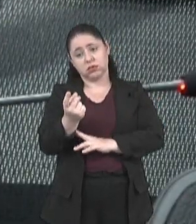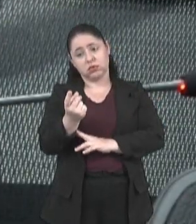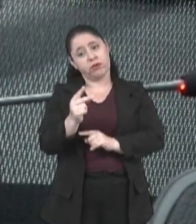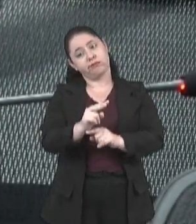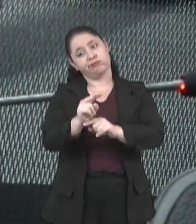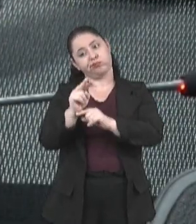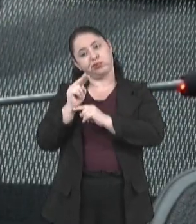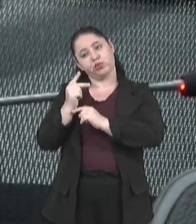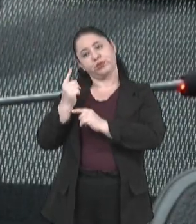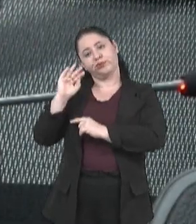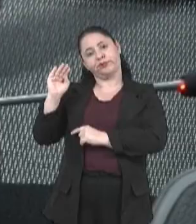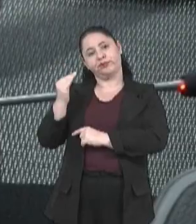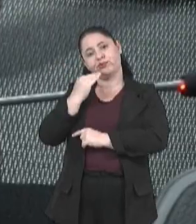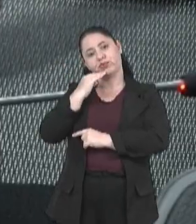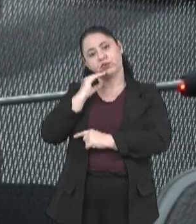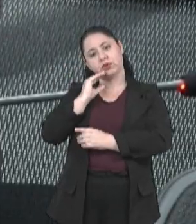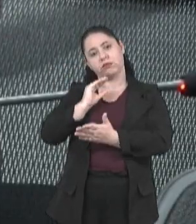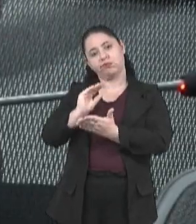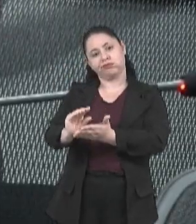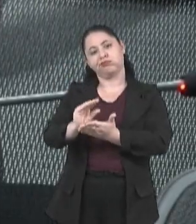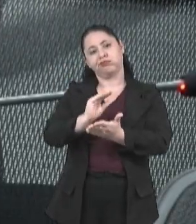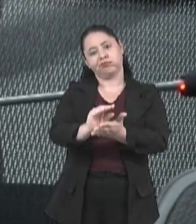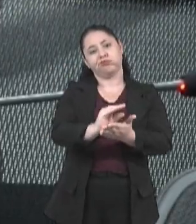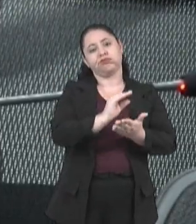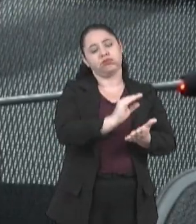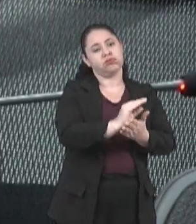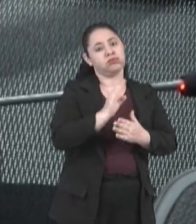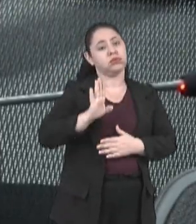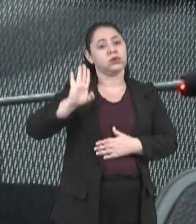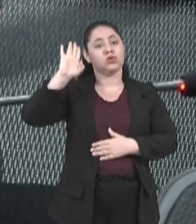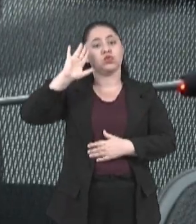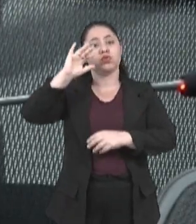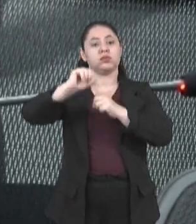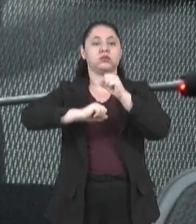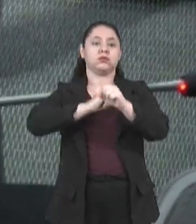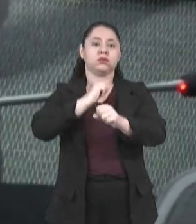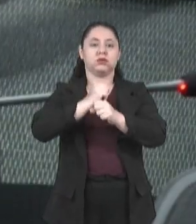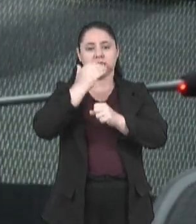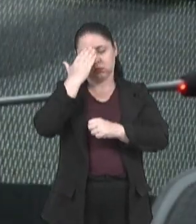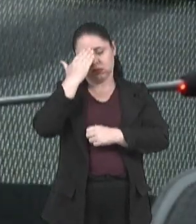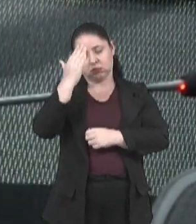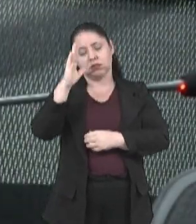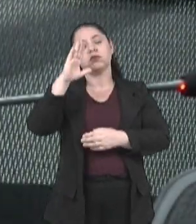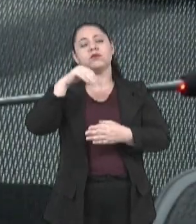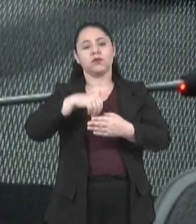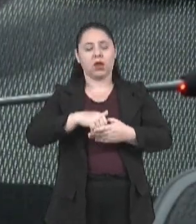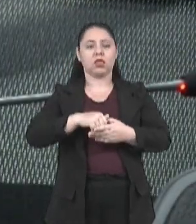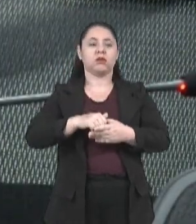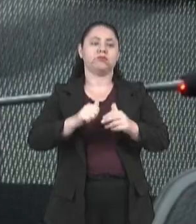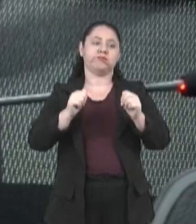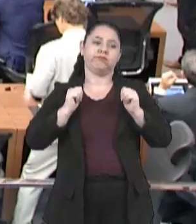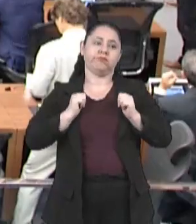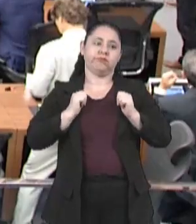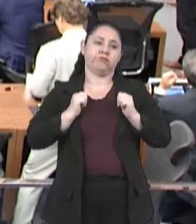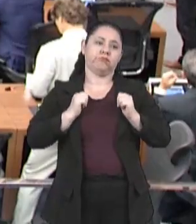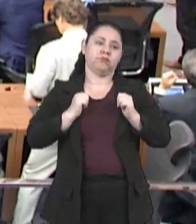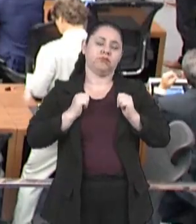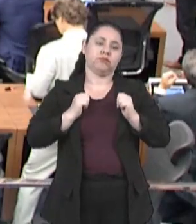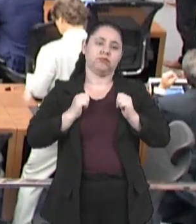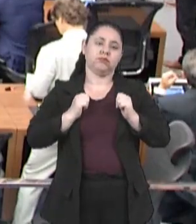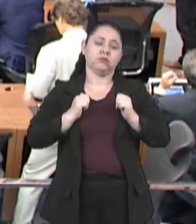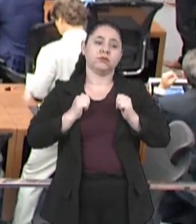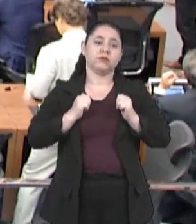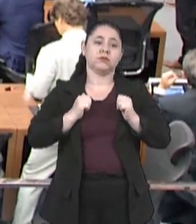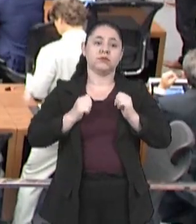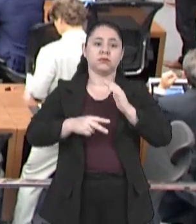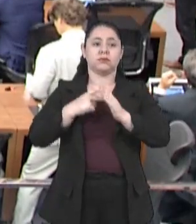de emprestar quase 1 bilhão para fazer campanha eleitoral para o ano que vem. Obrigado, presidente. Mantenho... Encerrada a votação, eu consulto o senhor